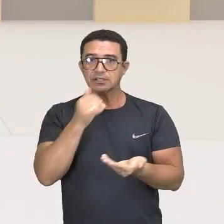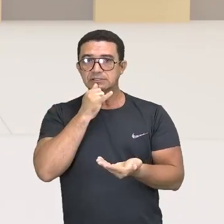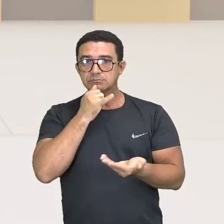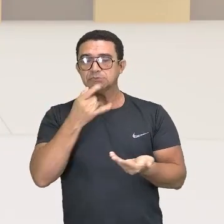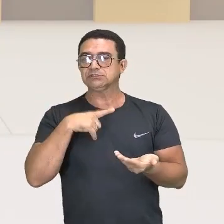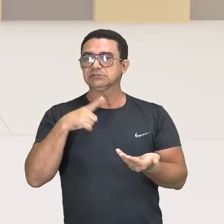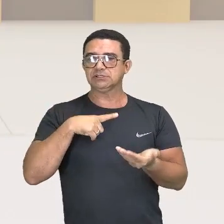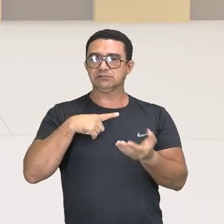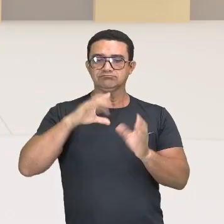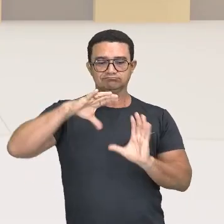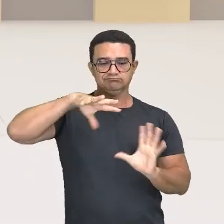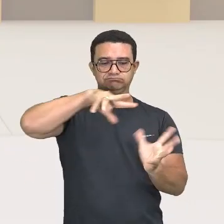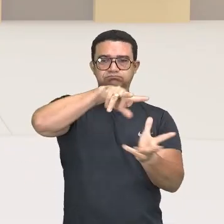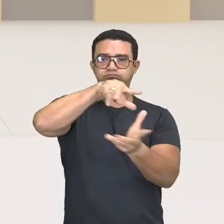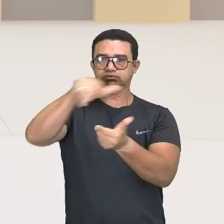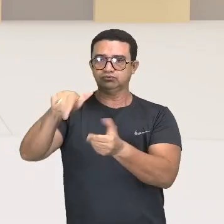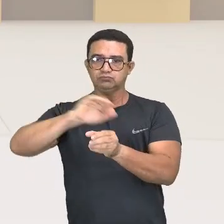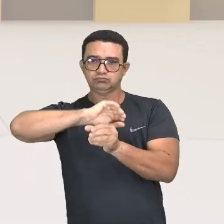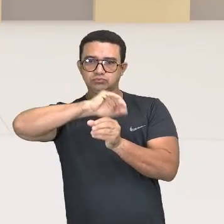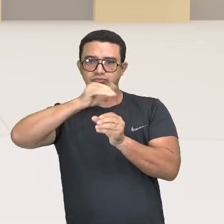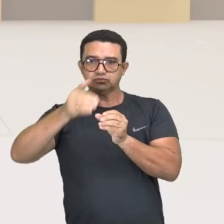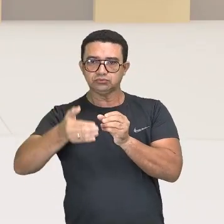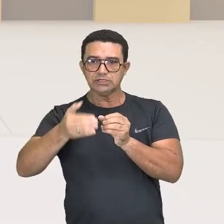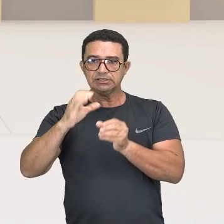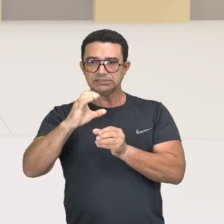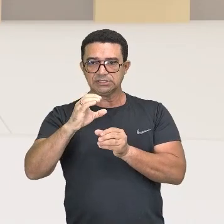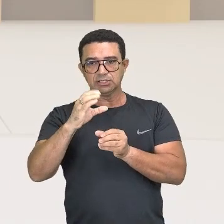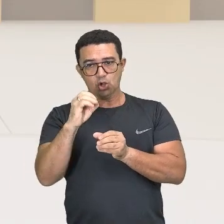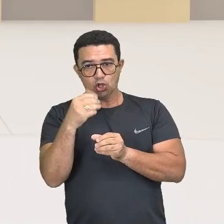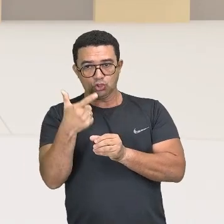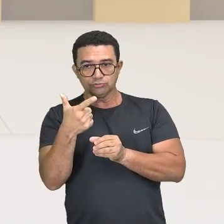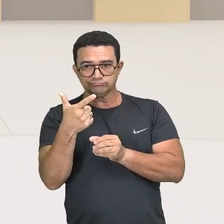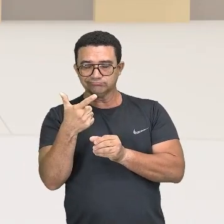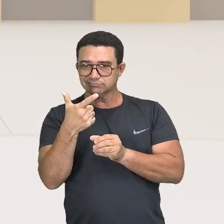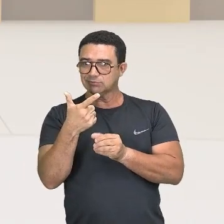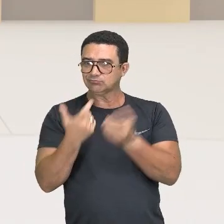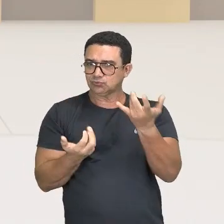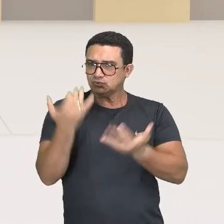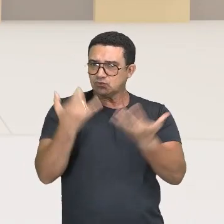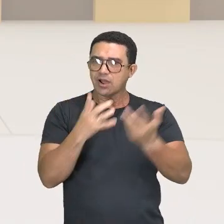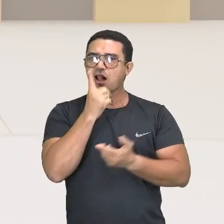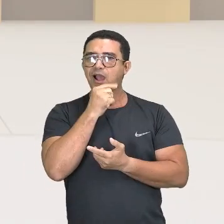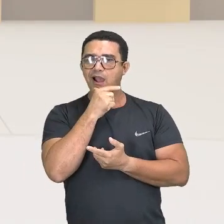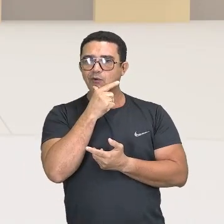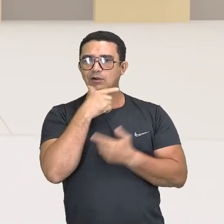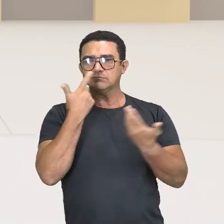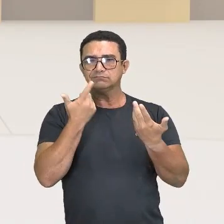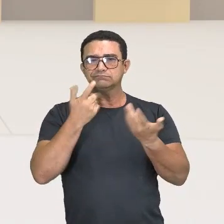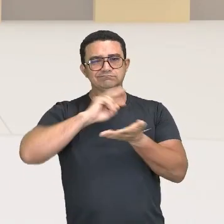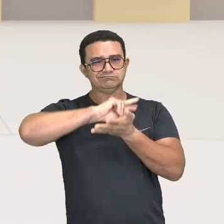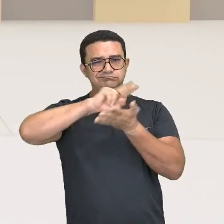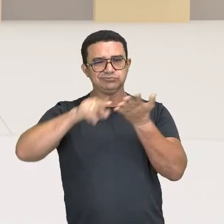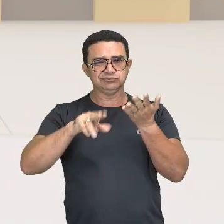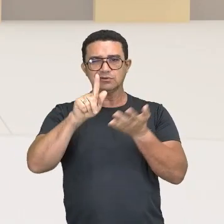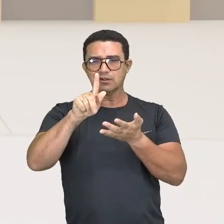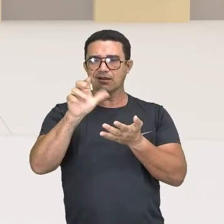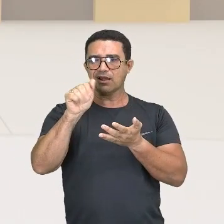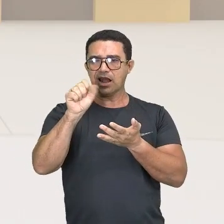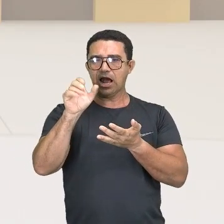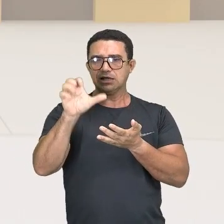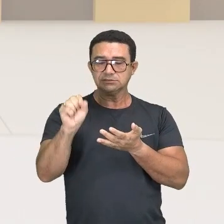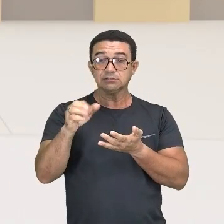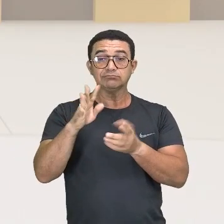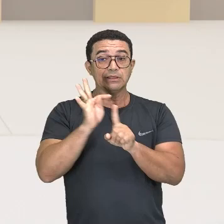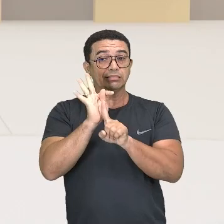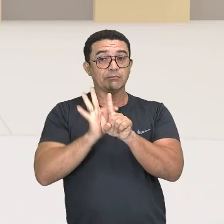um manto, digamos assim, de CO2 e vapor d'água e outros gases, isso faz com que a temperatura do